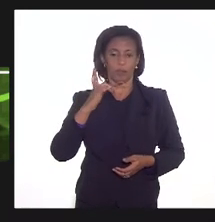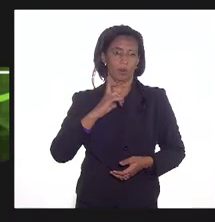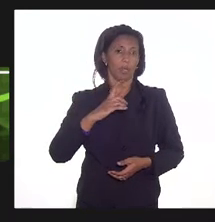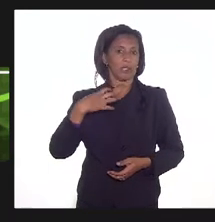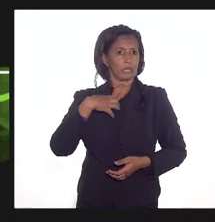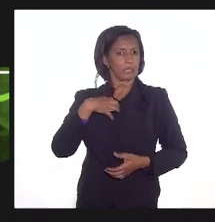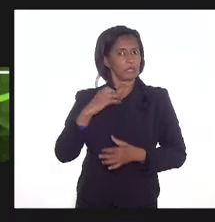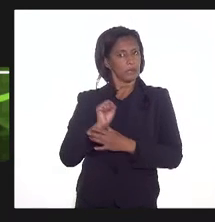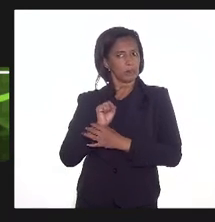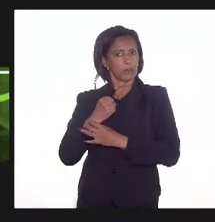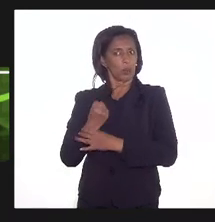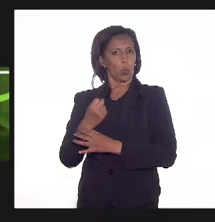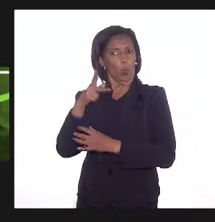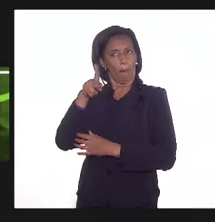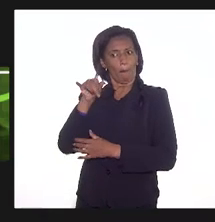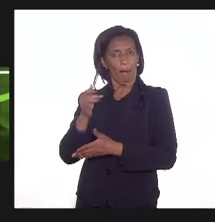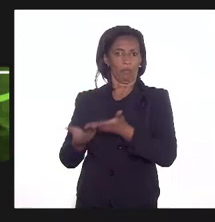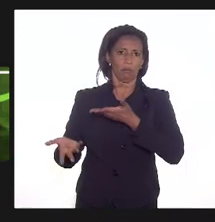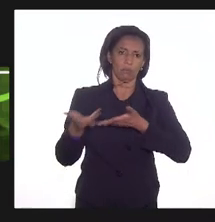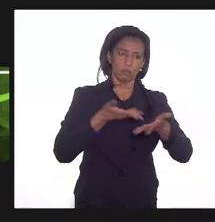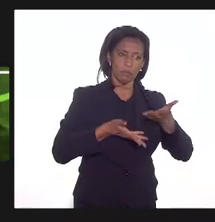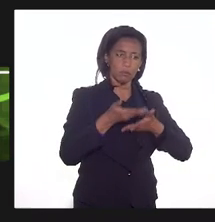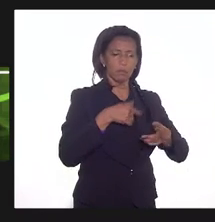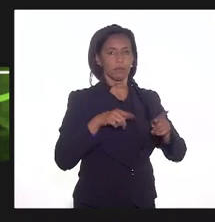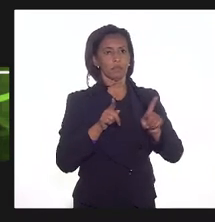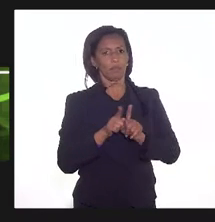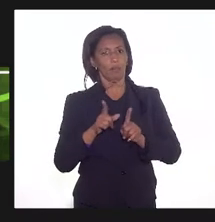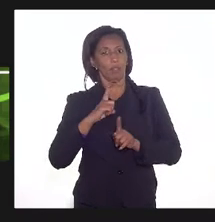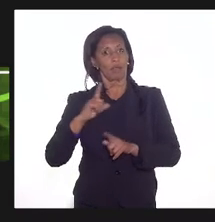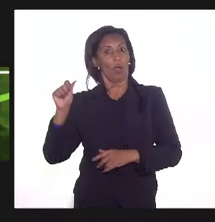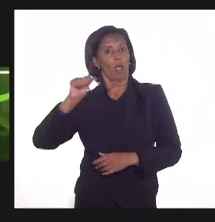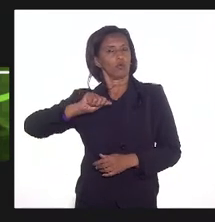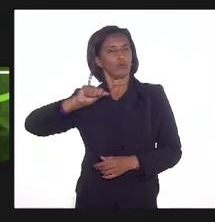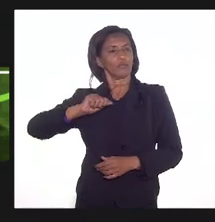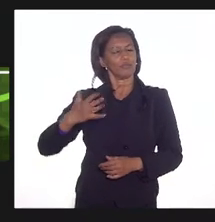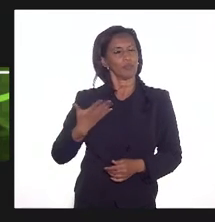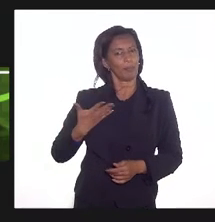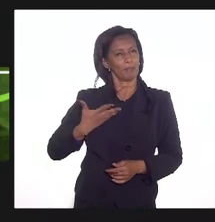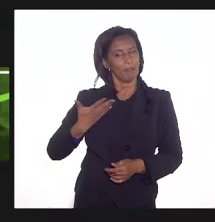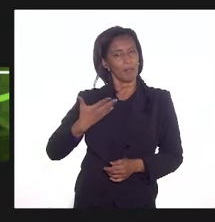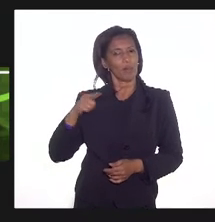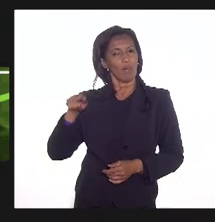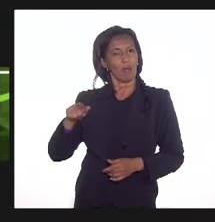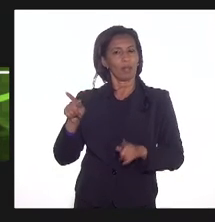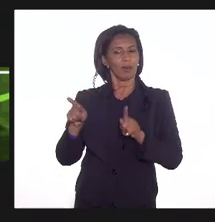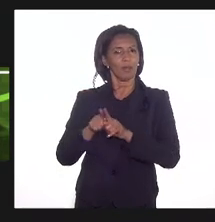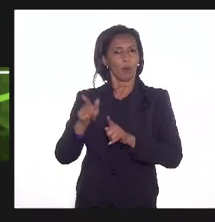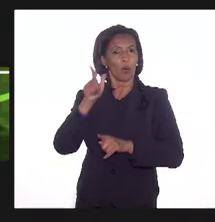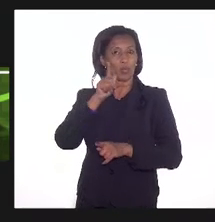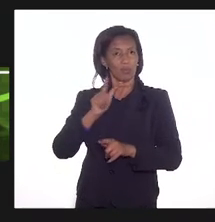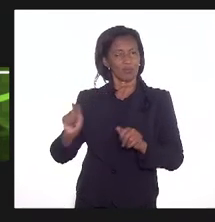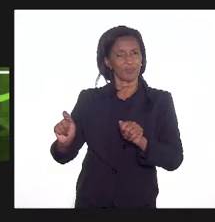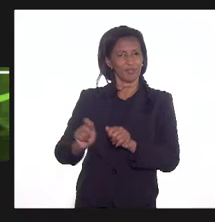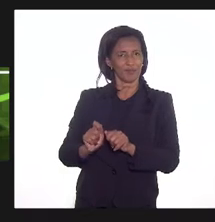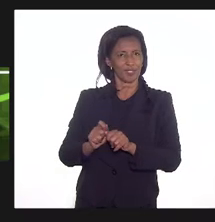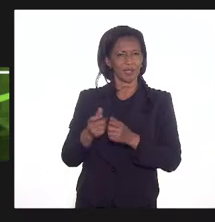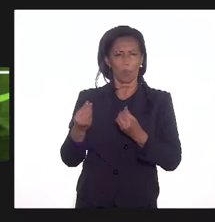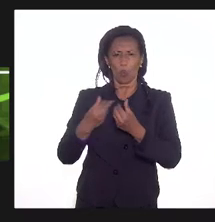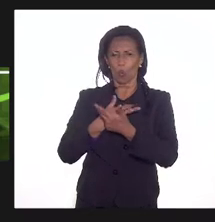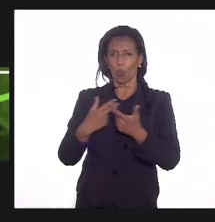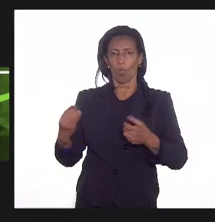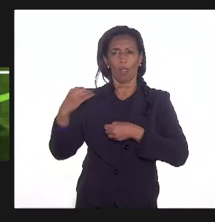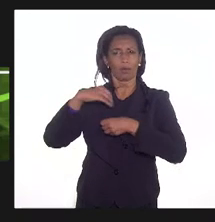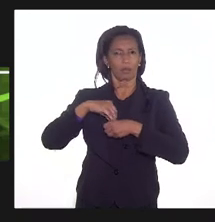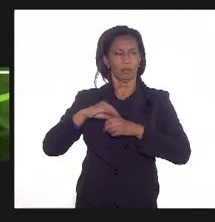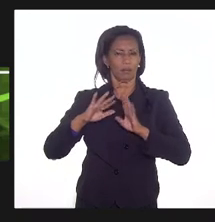sim seguros os pais participam muito a gente tem uma associação de amigos que através dela a gente consegue realizar muita coisa aqui